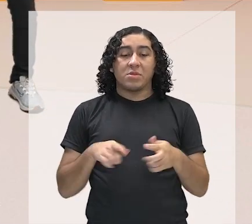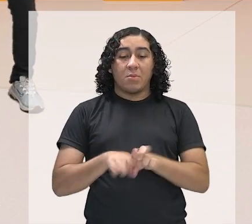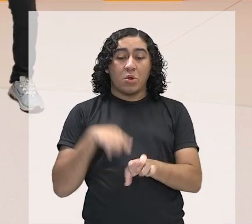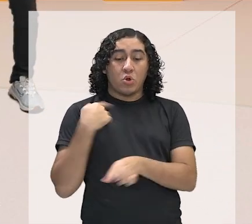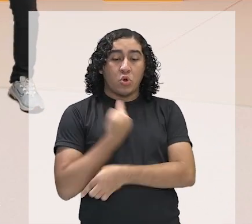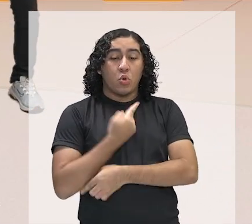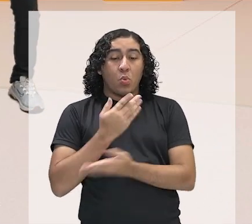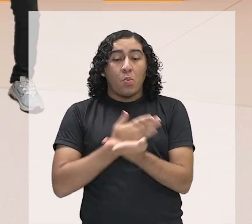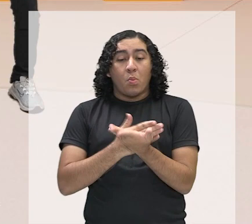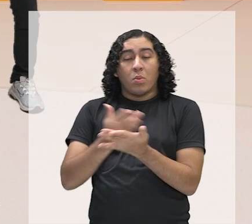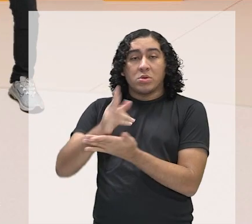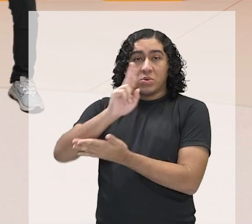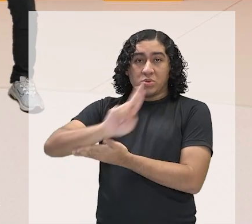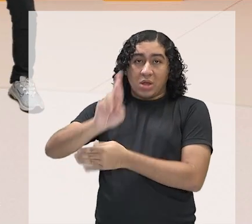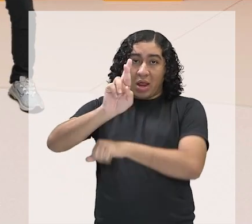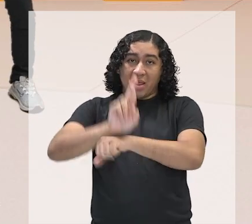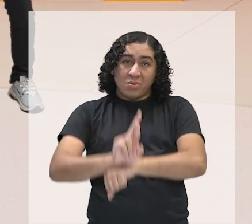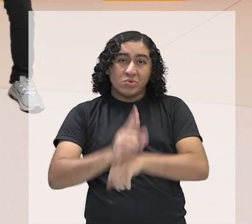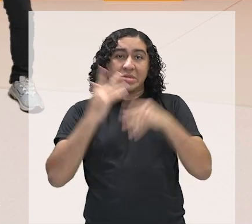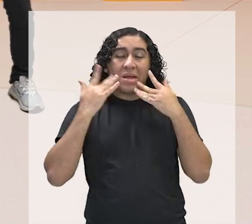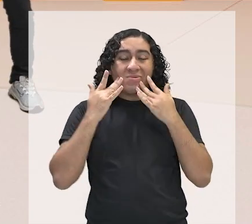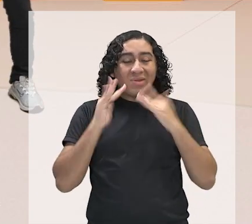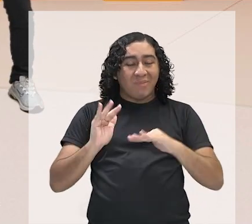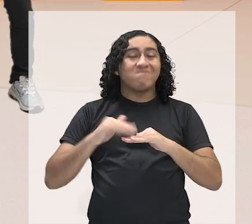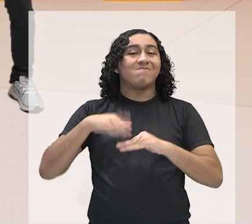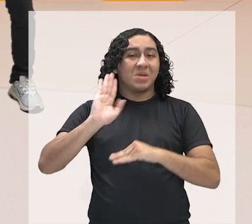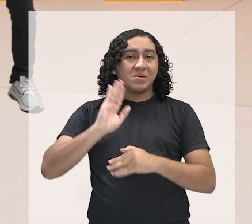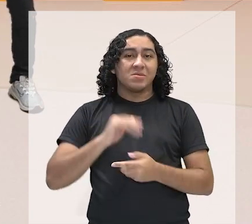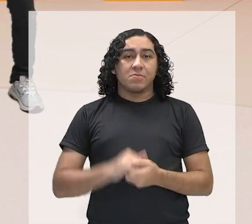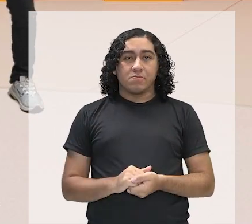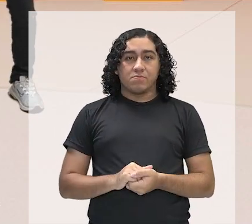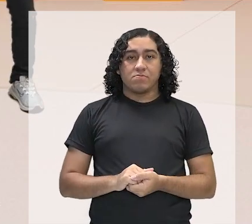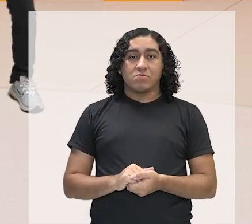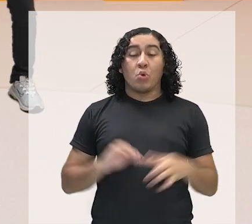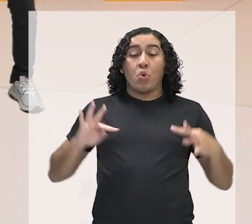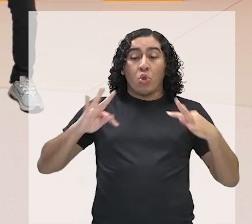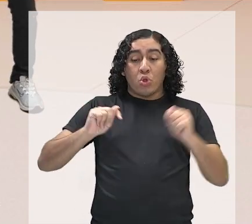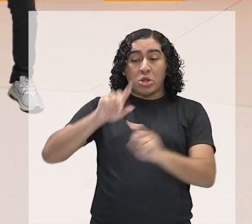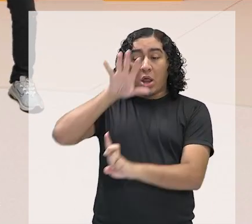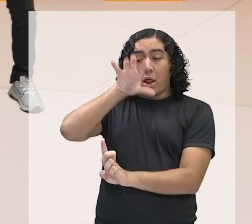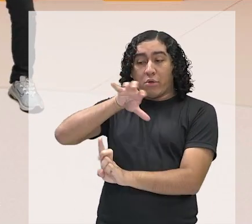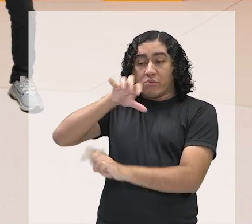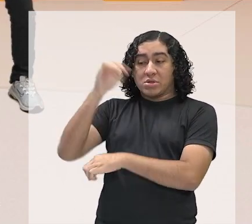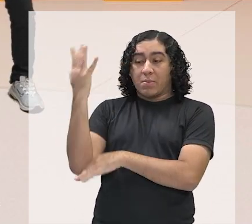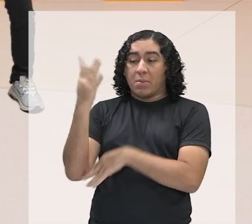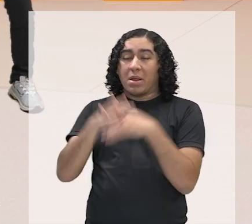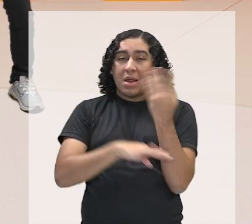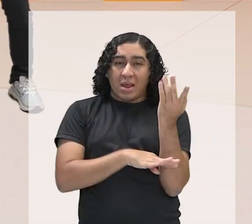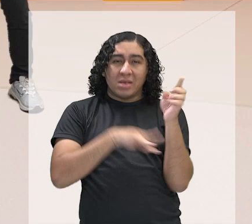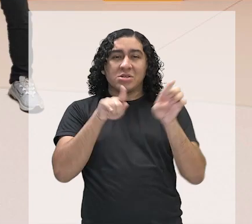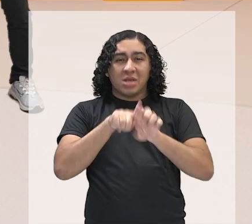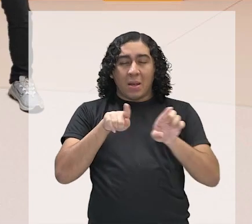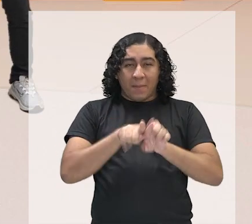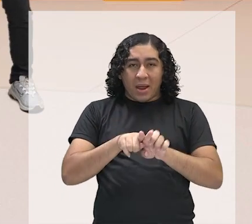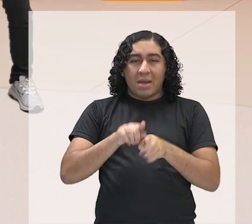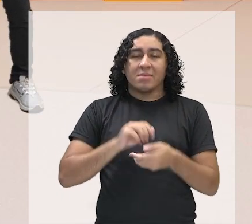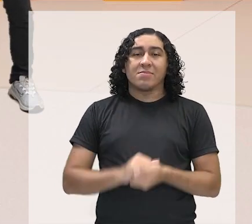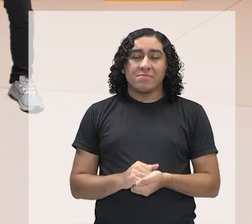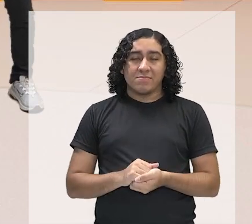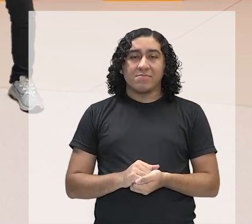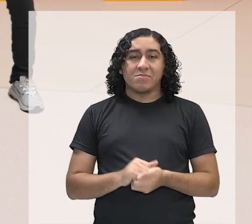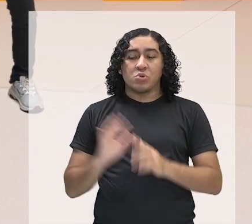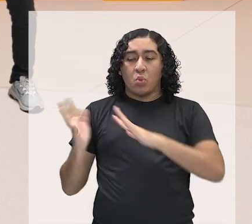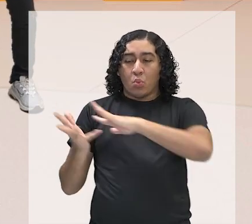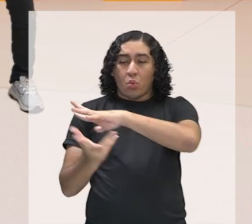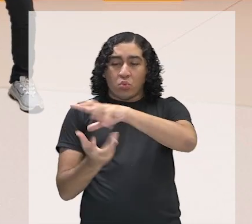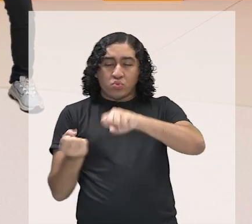nossos recursos naturais, certo? Essa maior interferência no meio ambiente, nos ecossistemas, juntamente com o maior uso